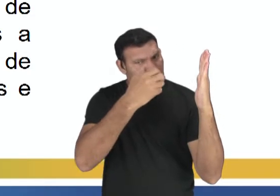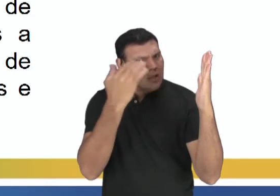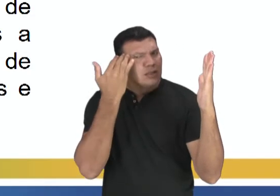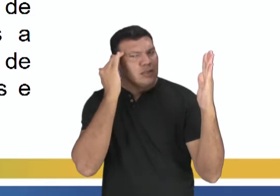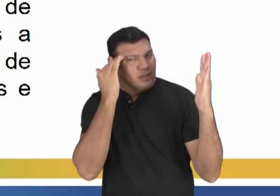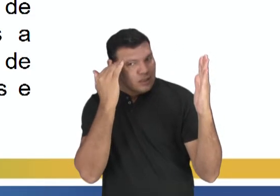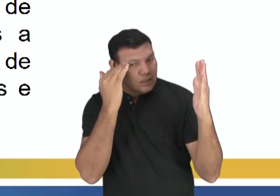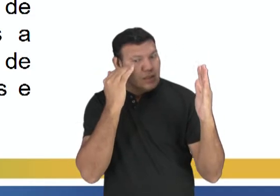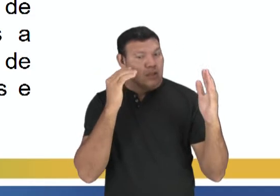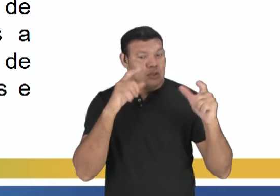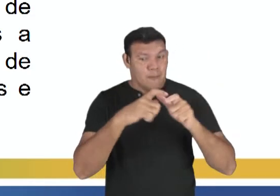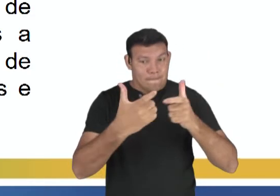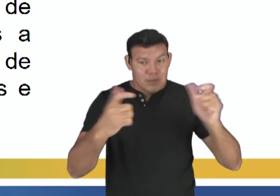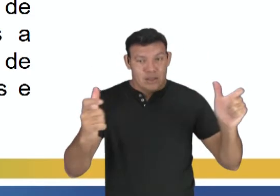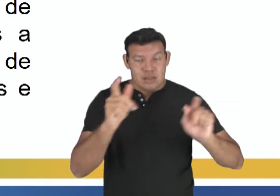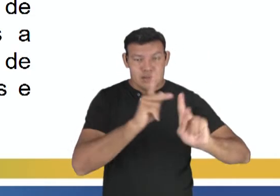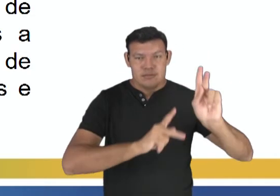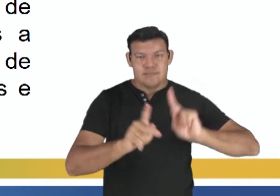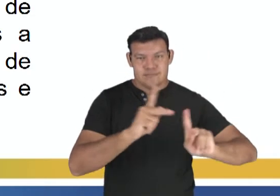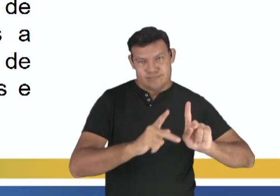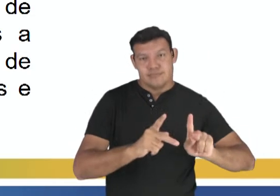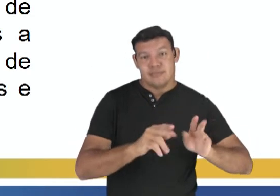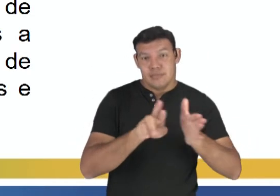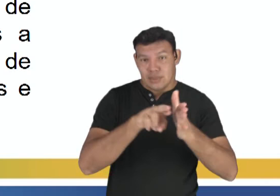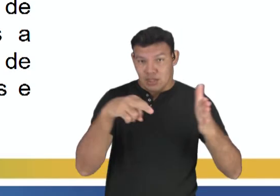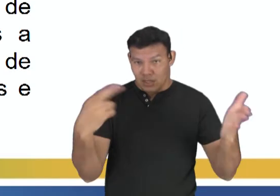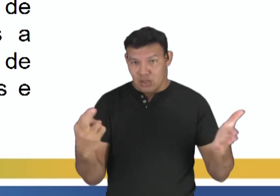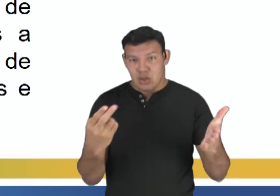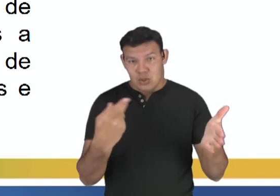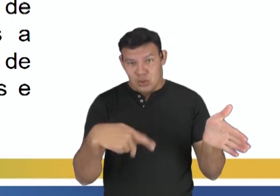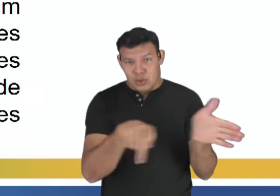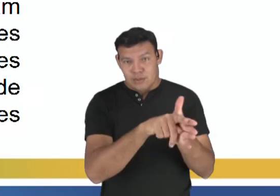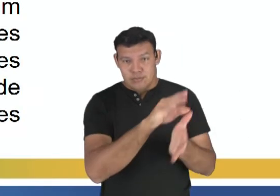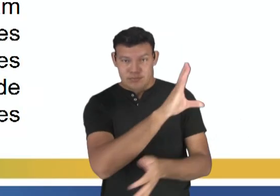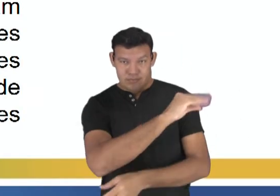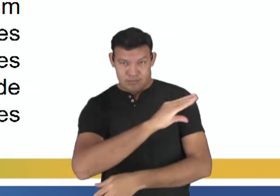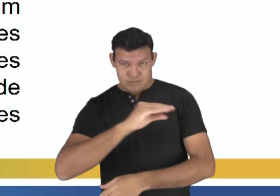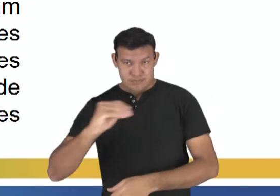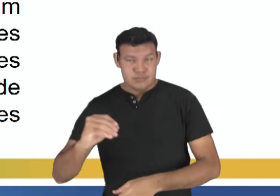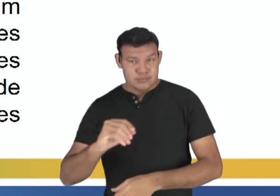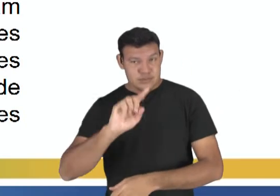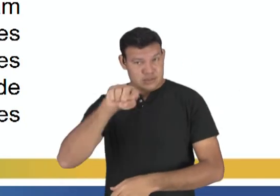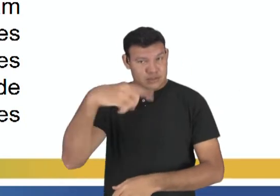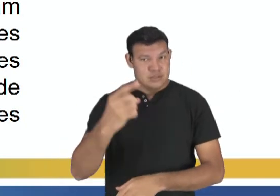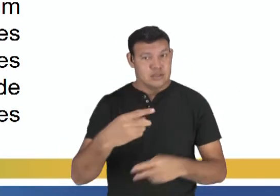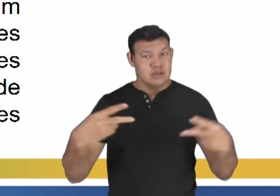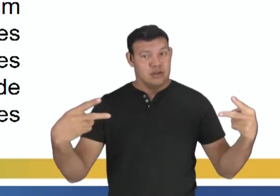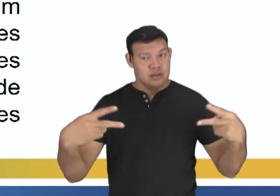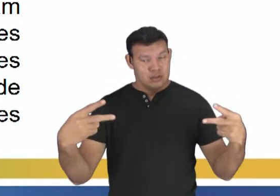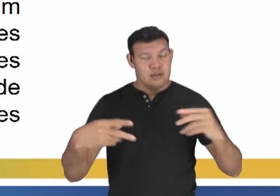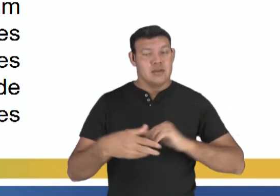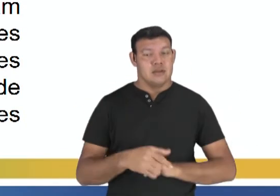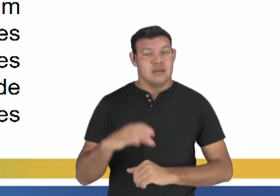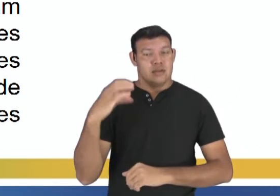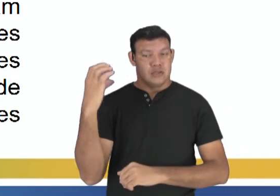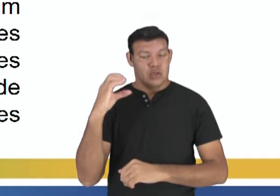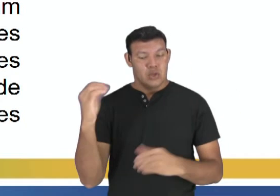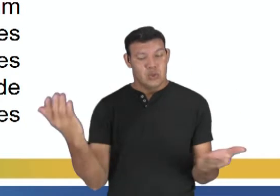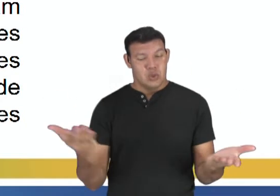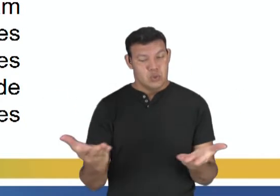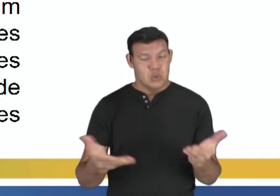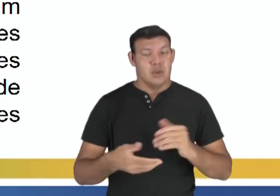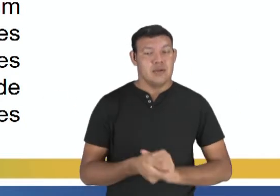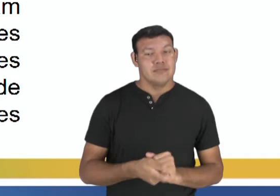todos. Essa é uma revista mais adolescente, ok? Se vocês depois quiserem acessar, Ciência Hoje, ele